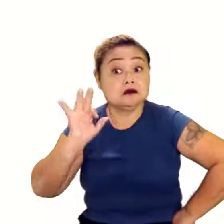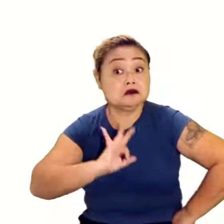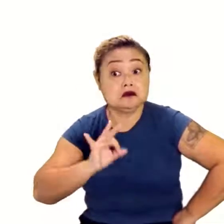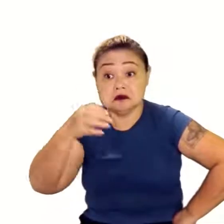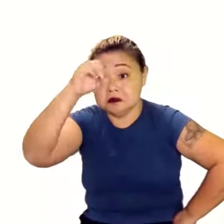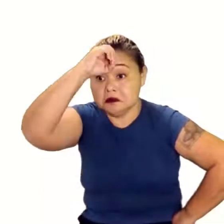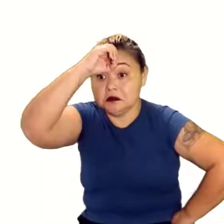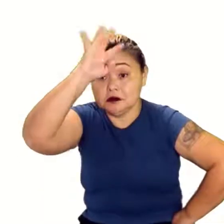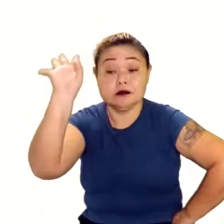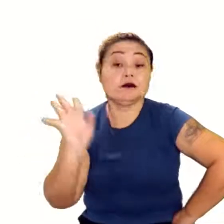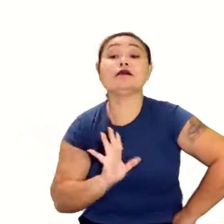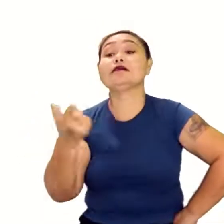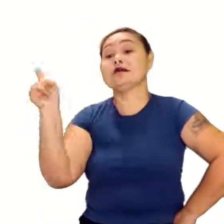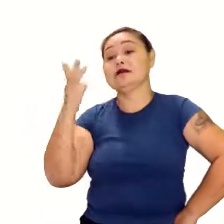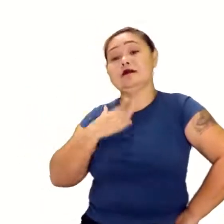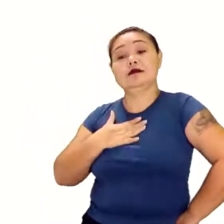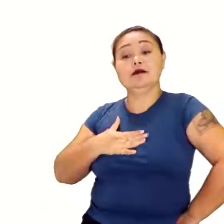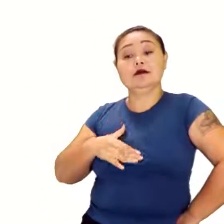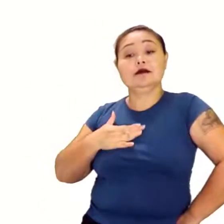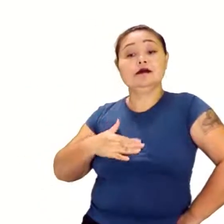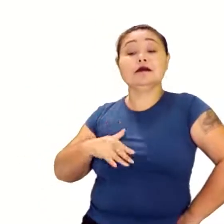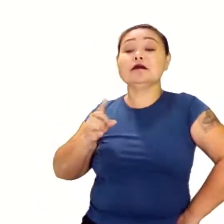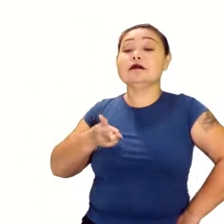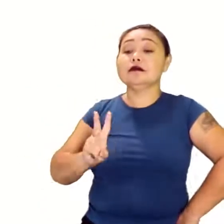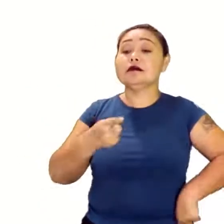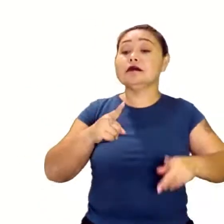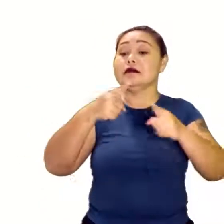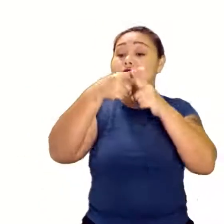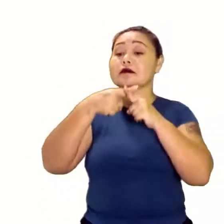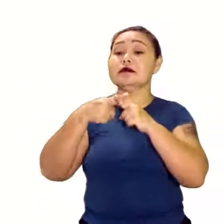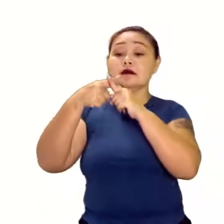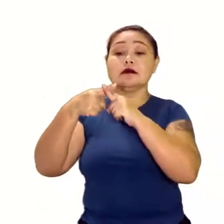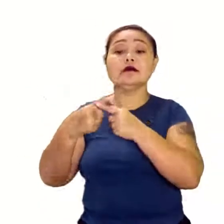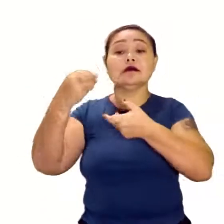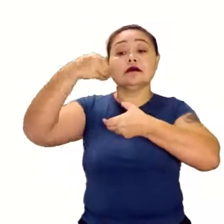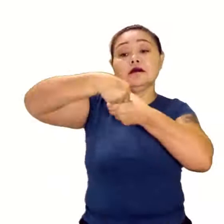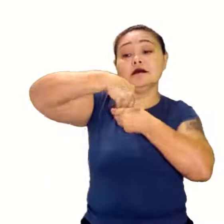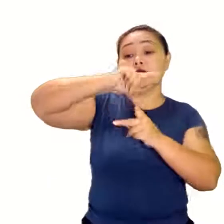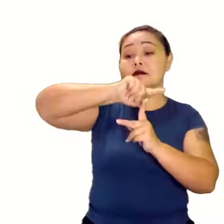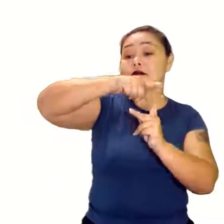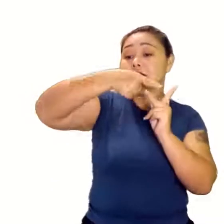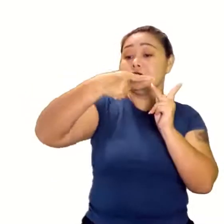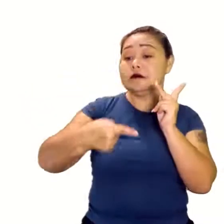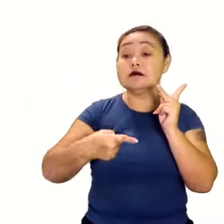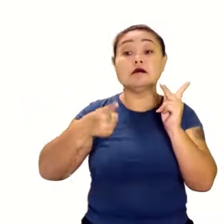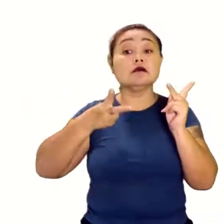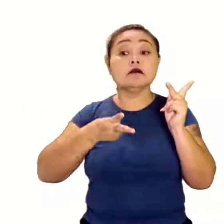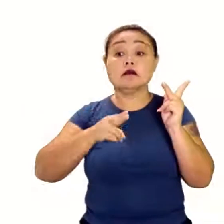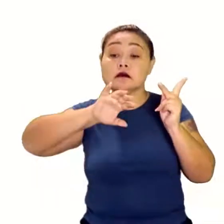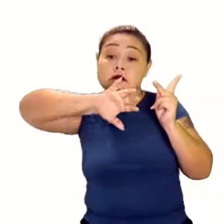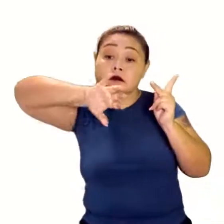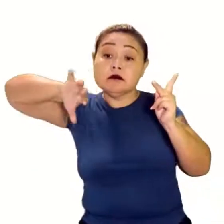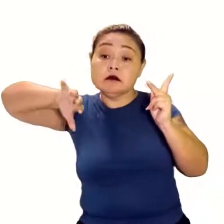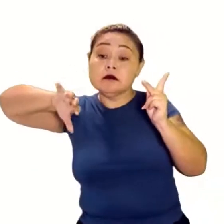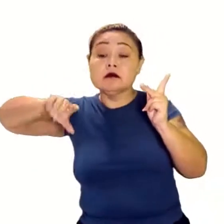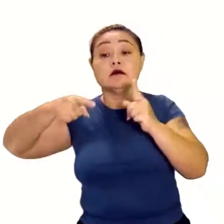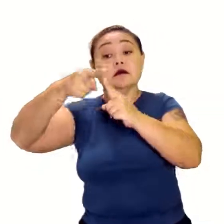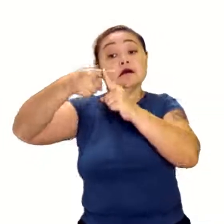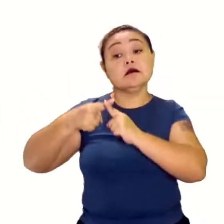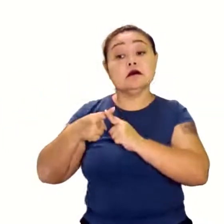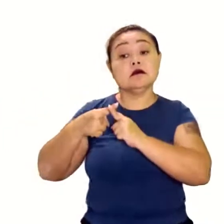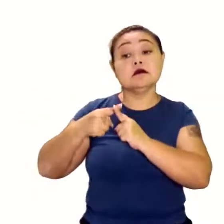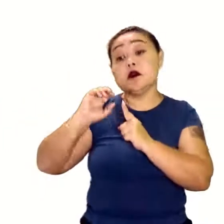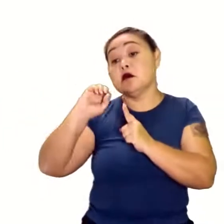Não. Mas essa é mais tranquila. Sempre que tiver uma multiplicação dentro do radical, eu posso separar essa